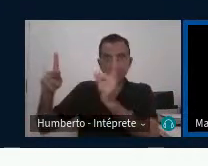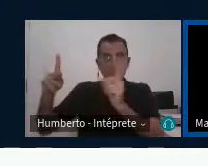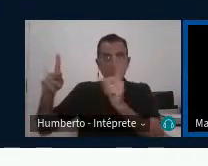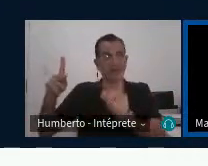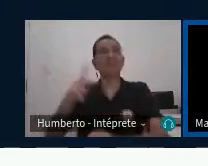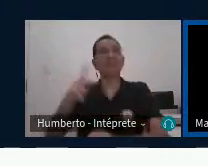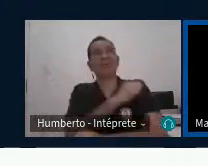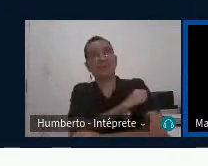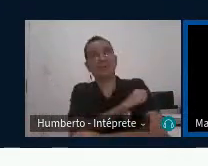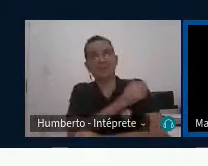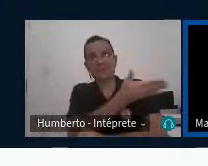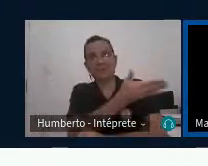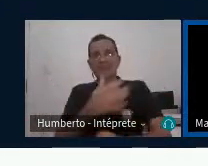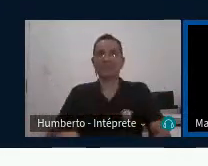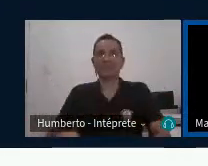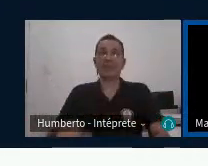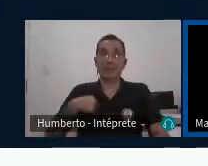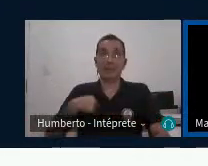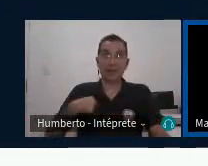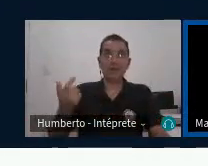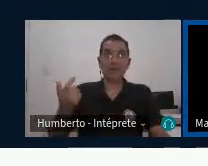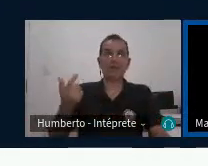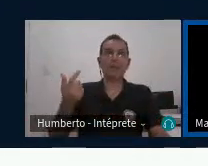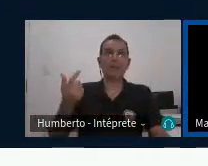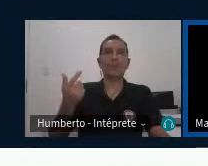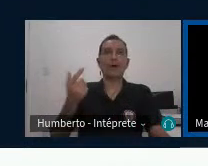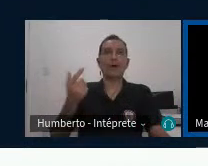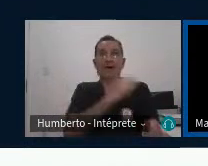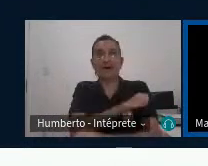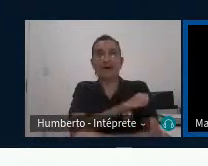graduação, então estou aqui, sou um bolsista que nem eles.